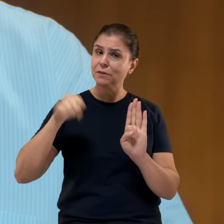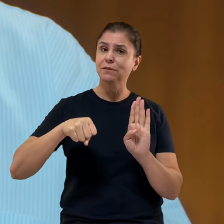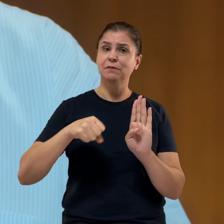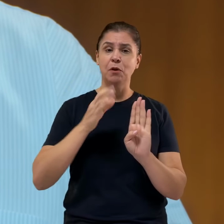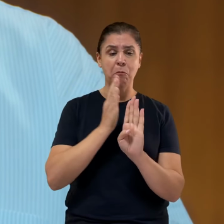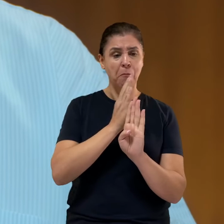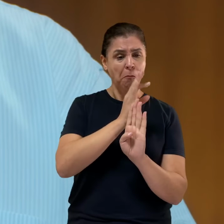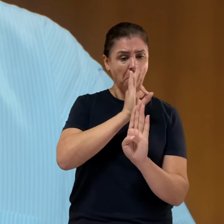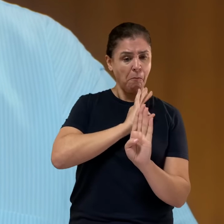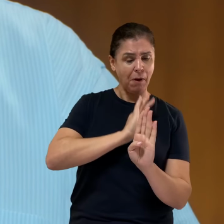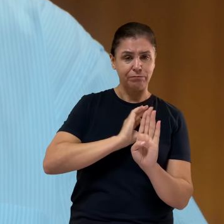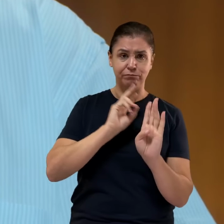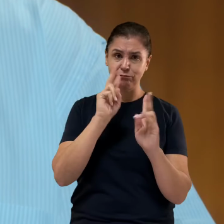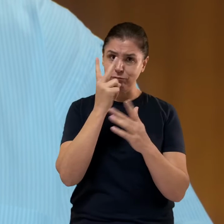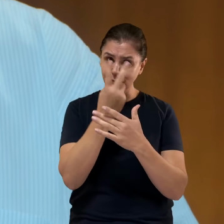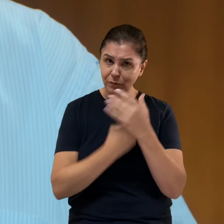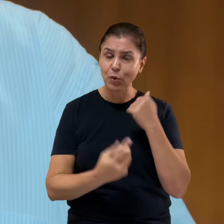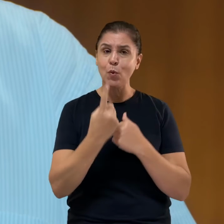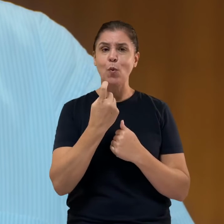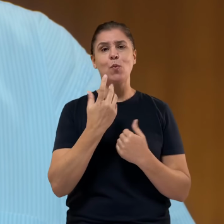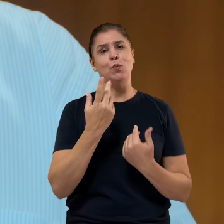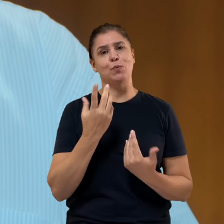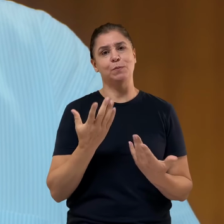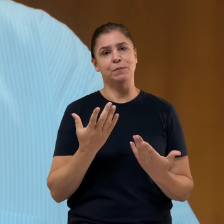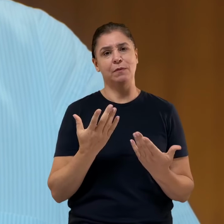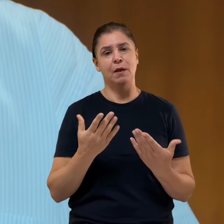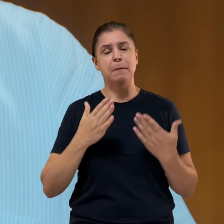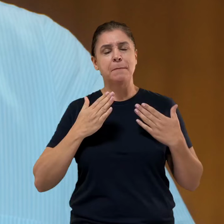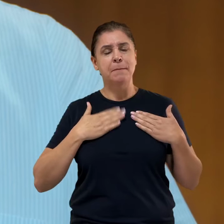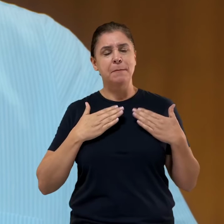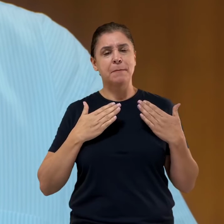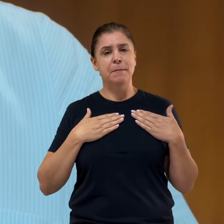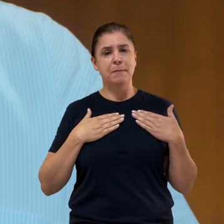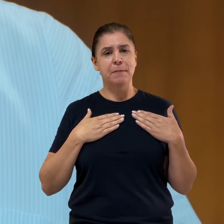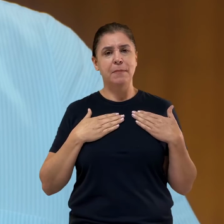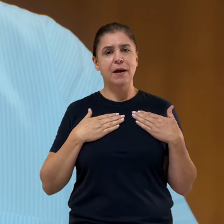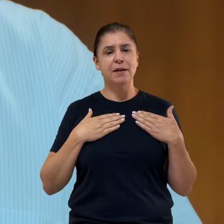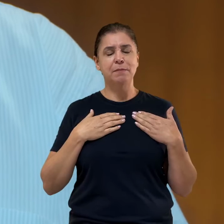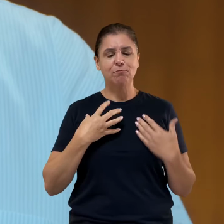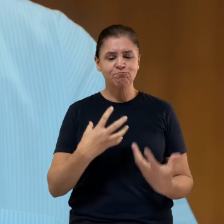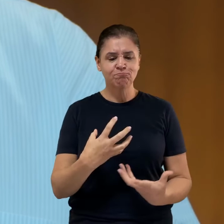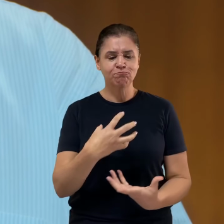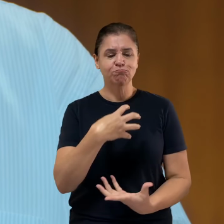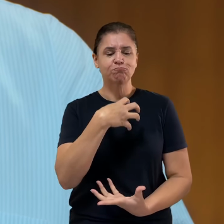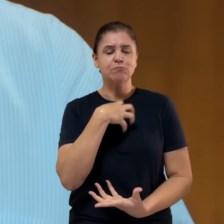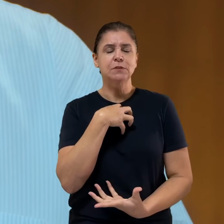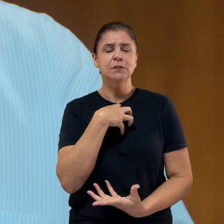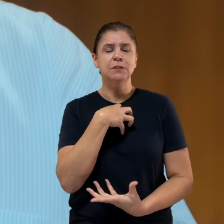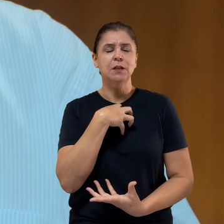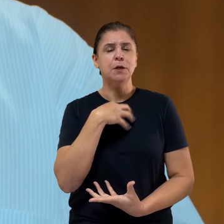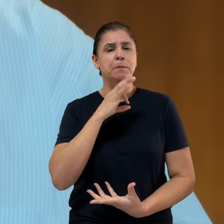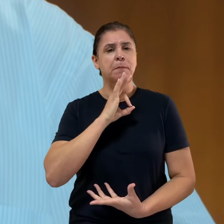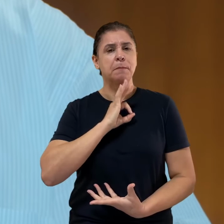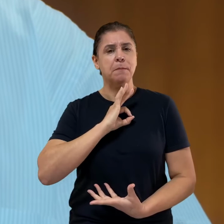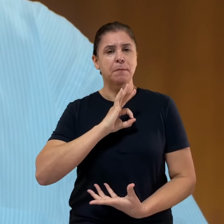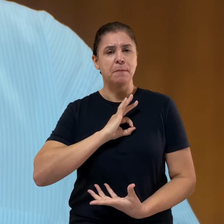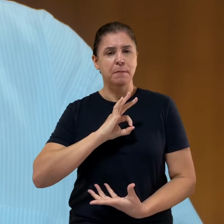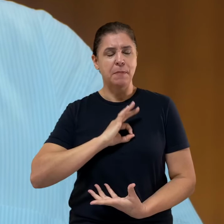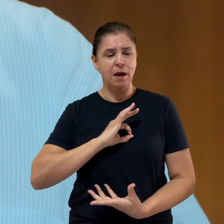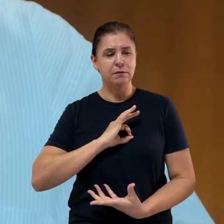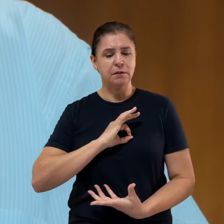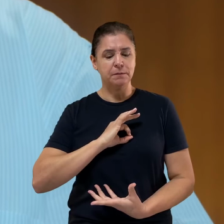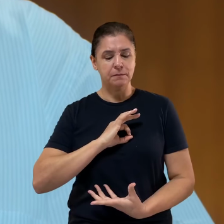não é? Muito determinada por isto. Para mim, o meu ser padre, eu sempre,